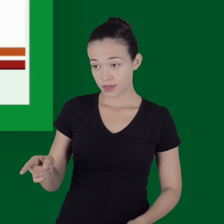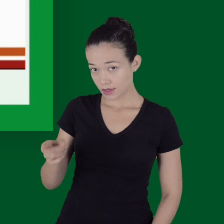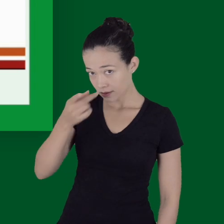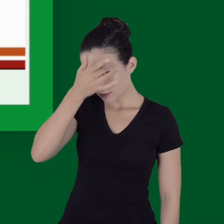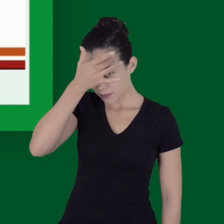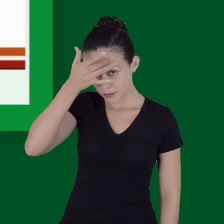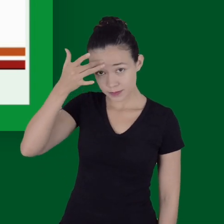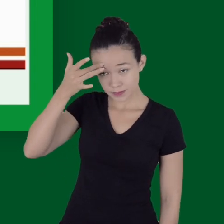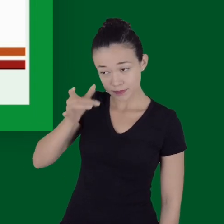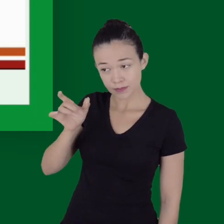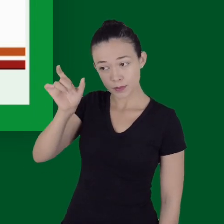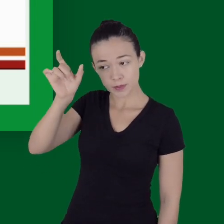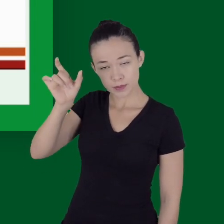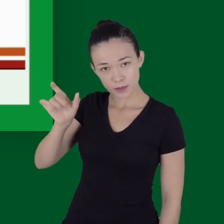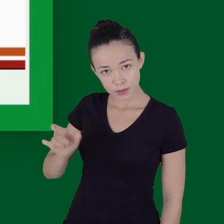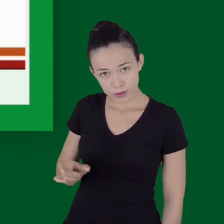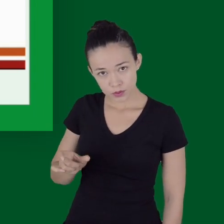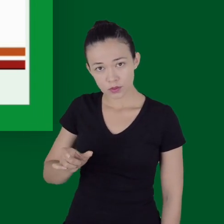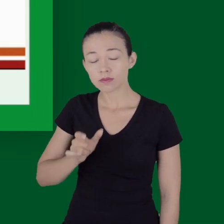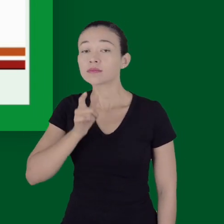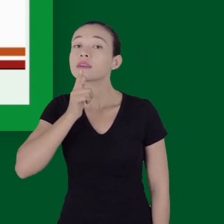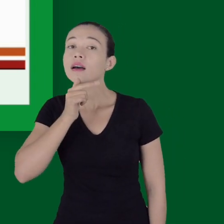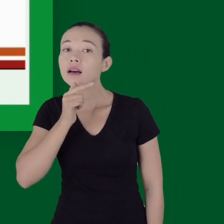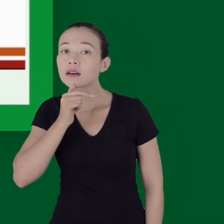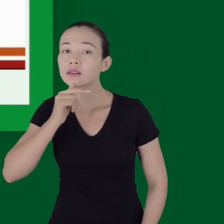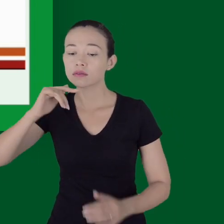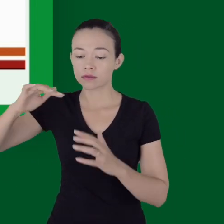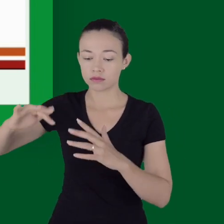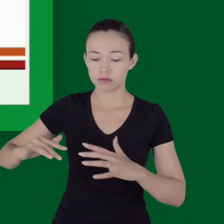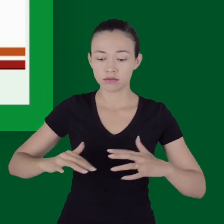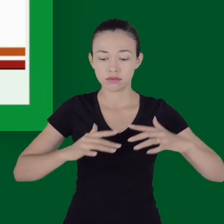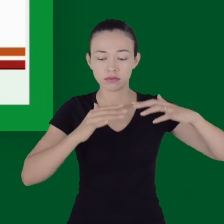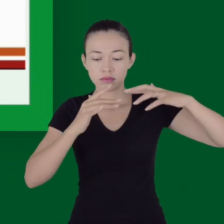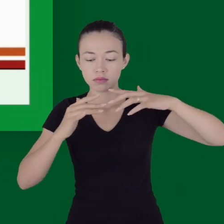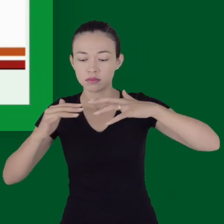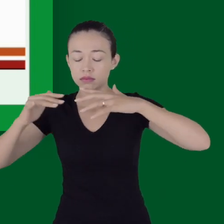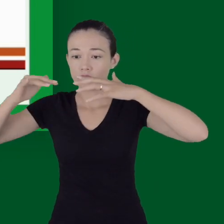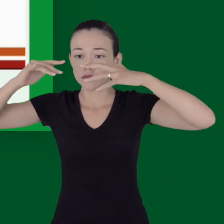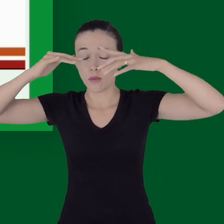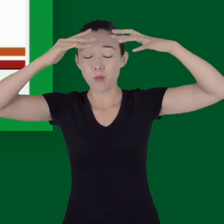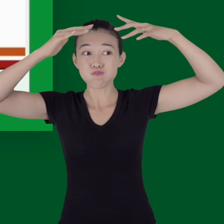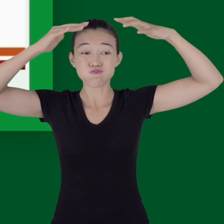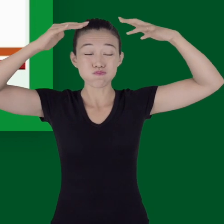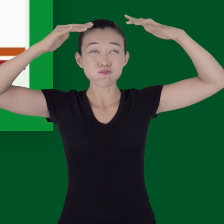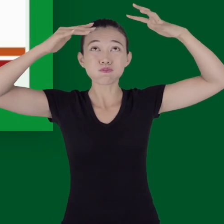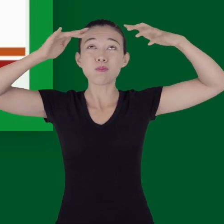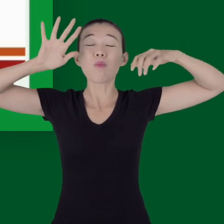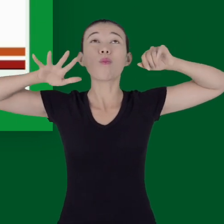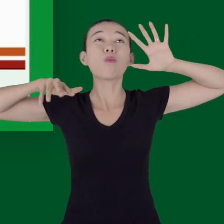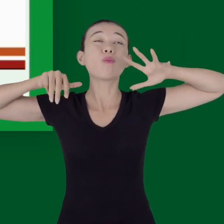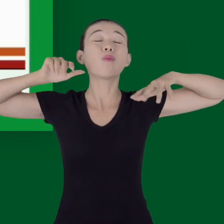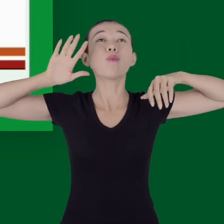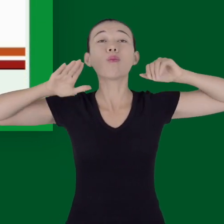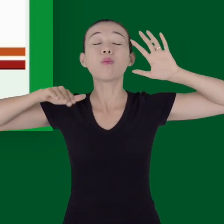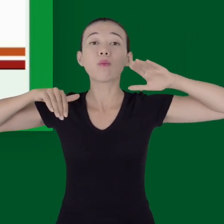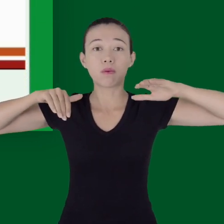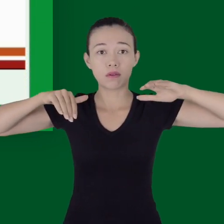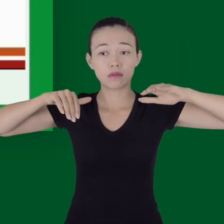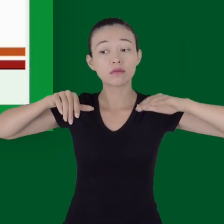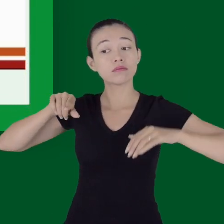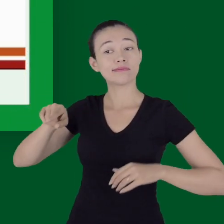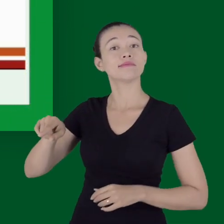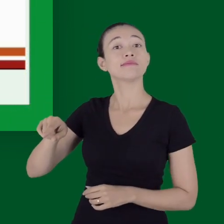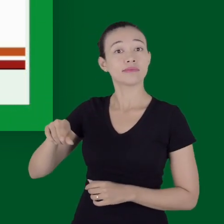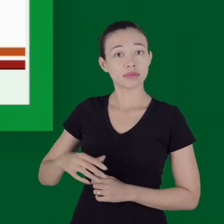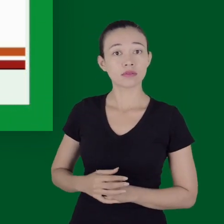comprometimento respiratório por submersão, imersão em líquido. Né? O paciente ele pode viver ou